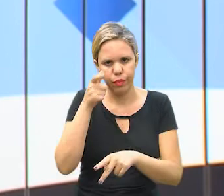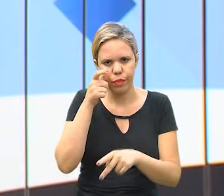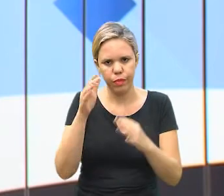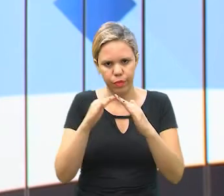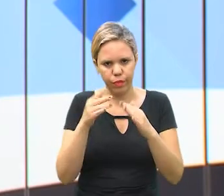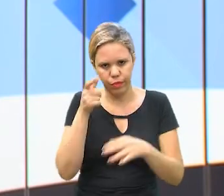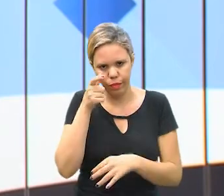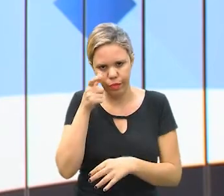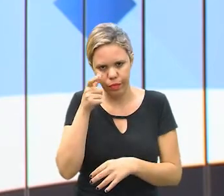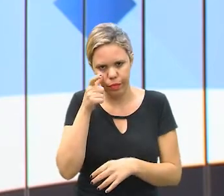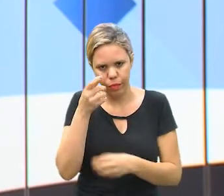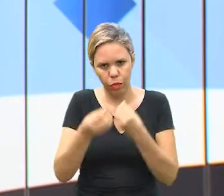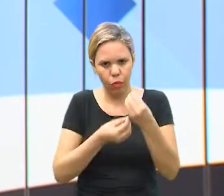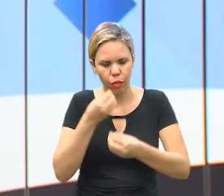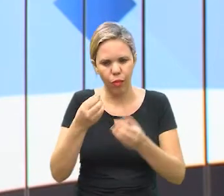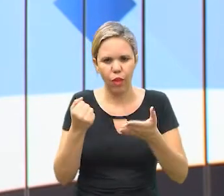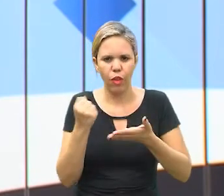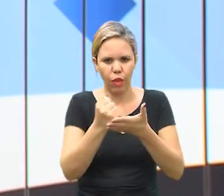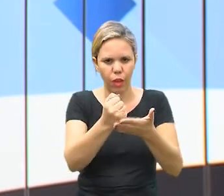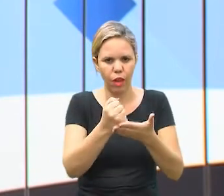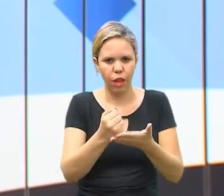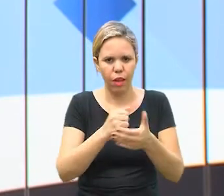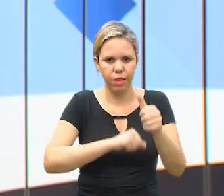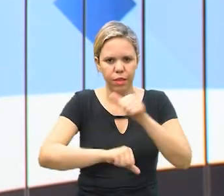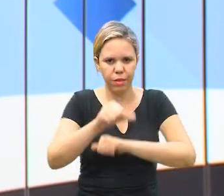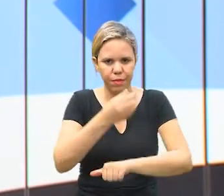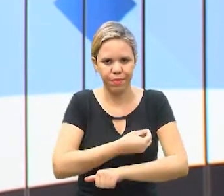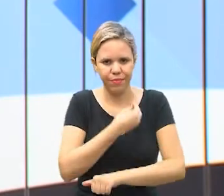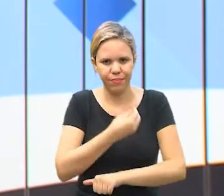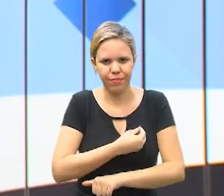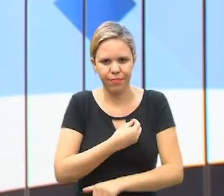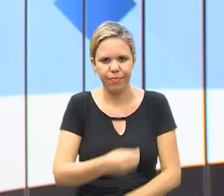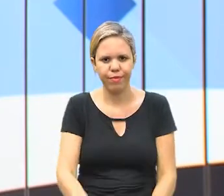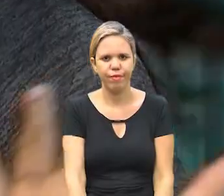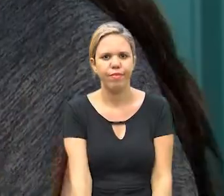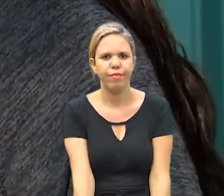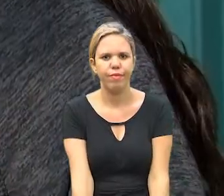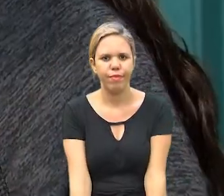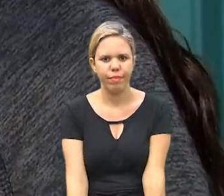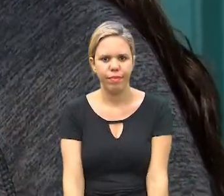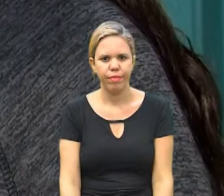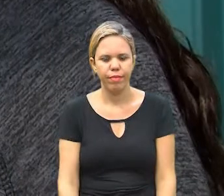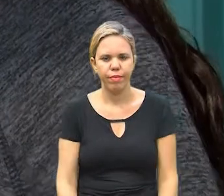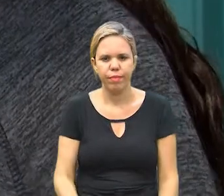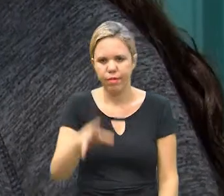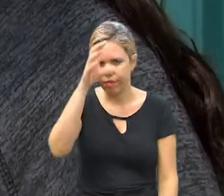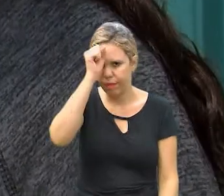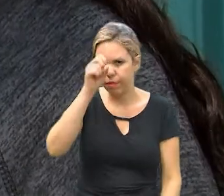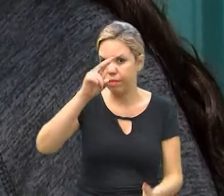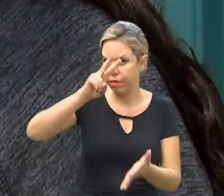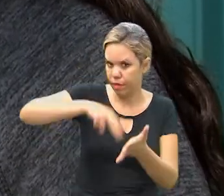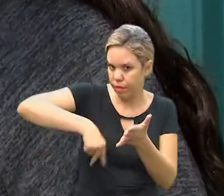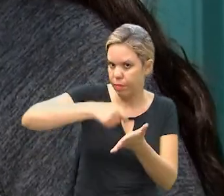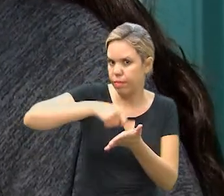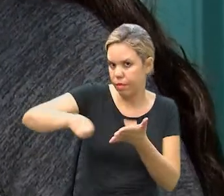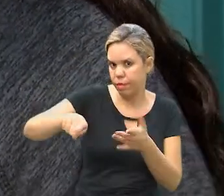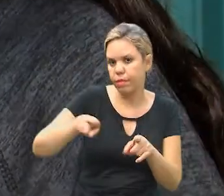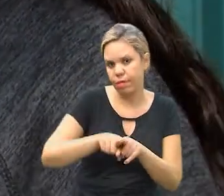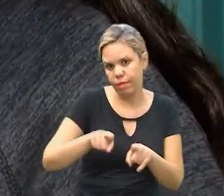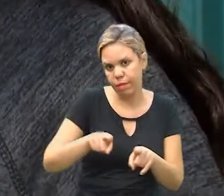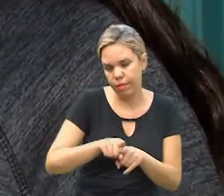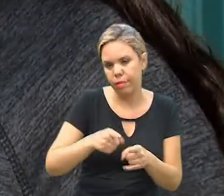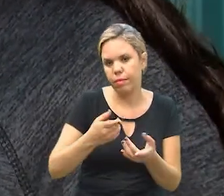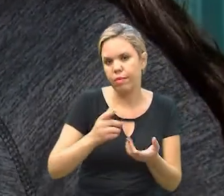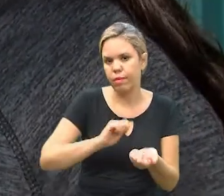casa. Vamos ouvir para ver como a ajuda do bem transforma vidas. Vamos lá. A gente não aprende só a ler e escrever, a gente também